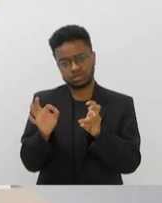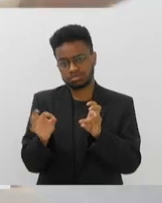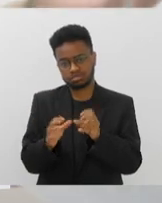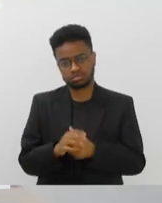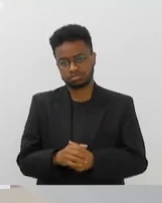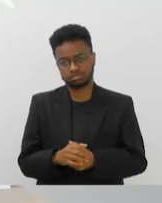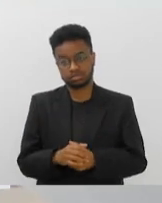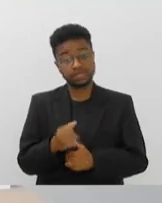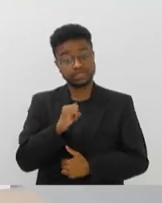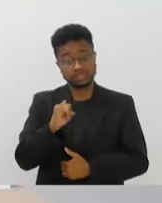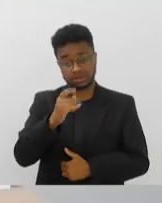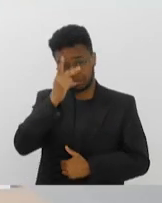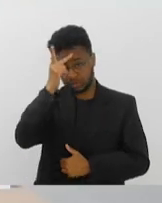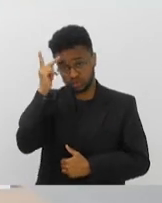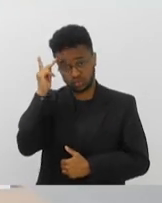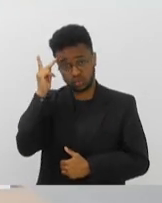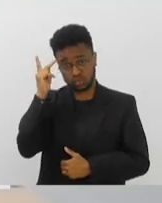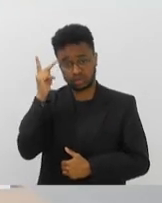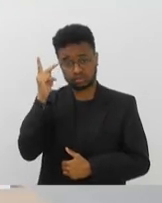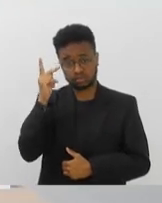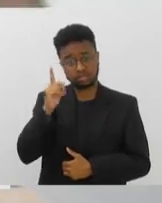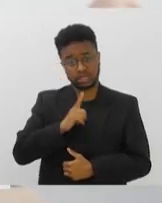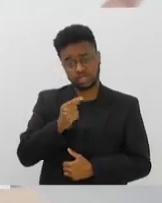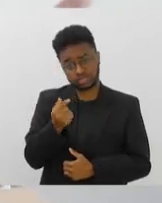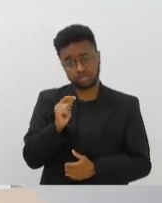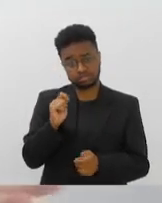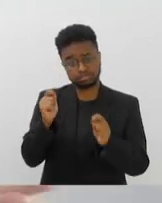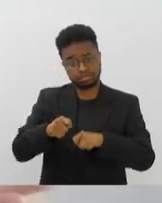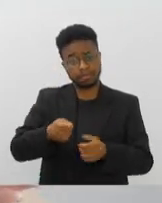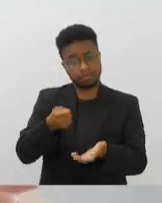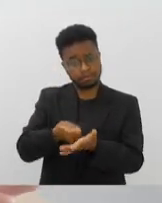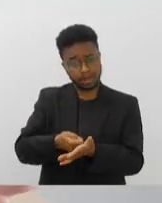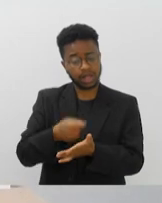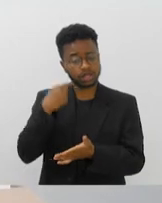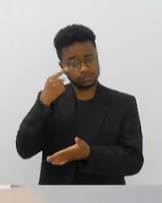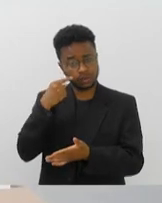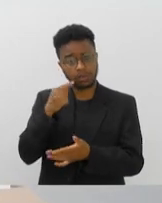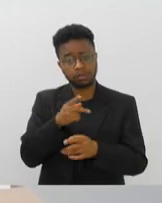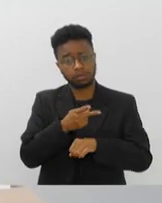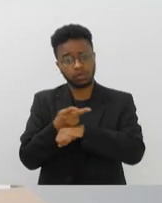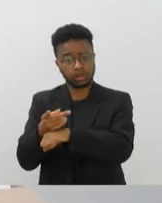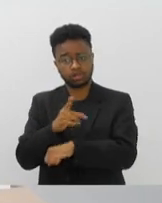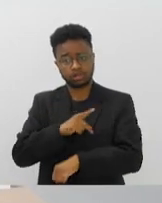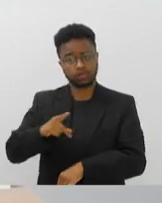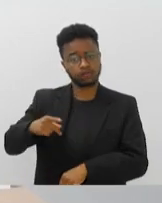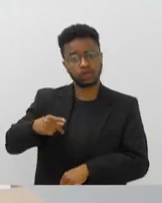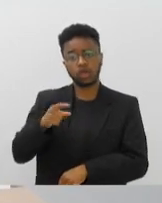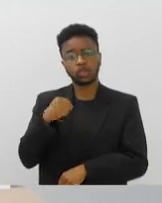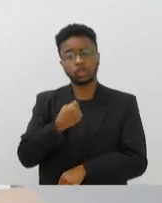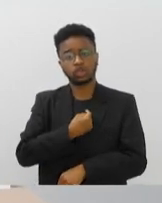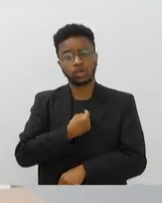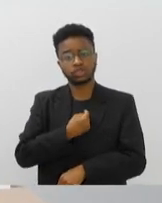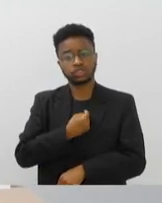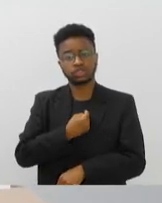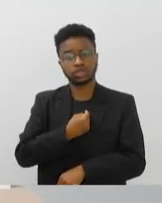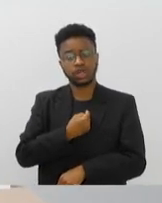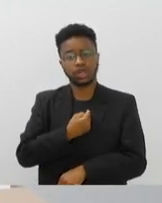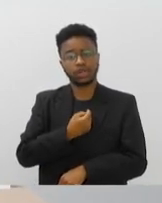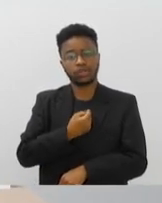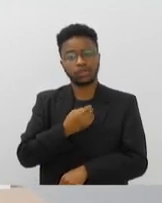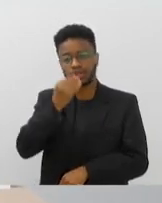família se alguém quiser que tenha recurso para pagar um advogado e procurar a Defensoria Pública Defensoria Pública não recusa esse atendimento por